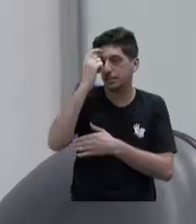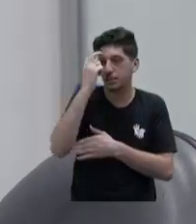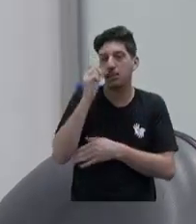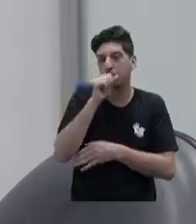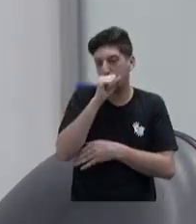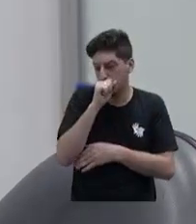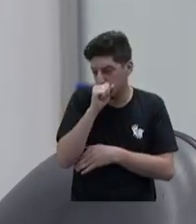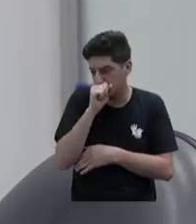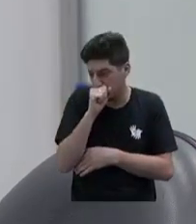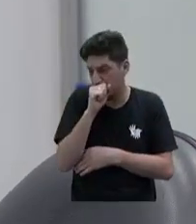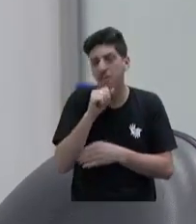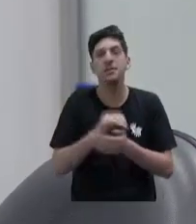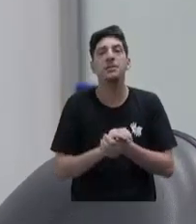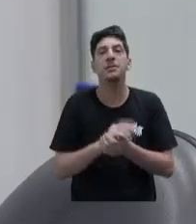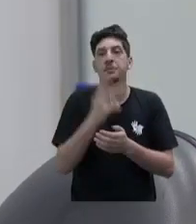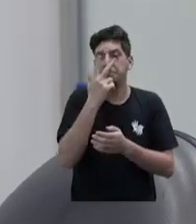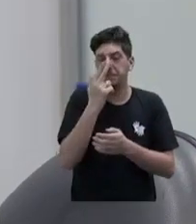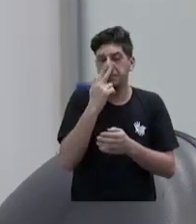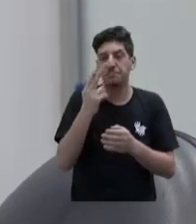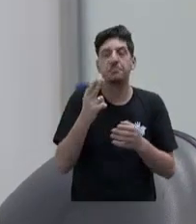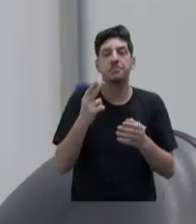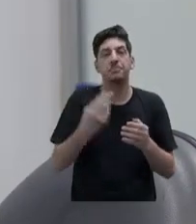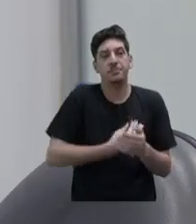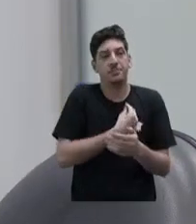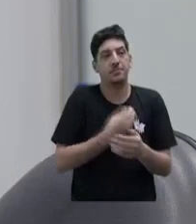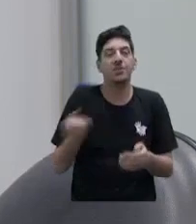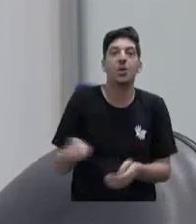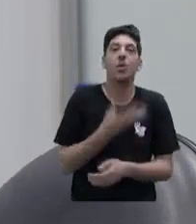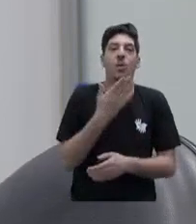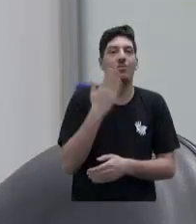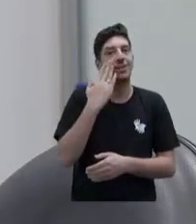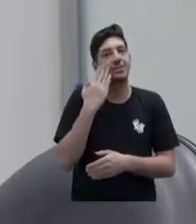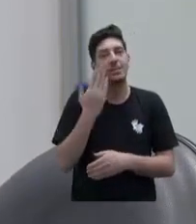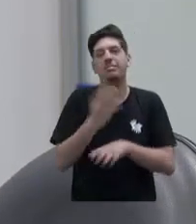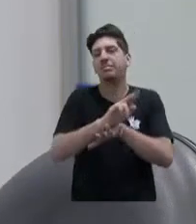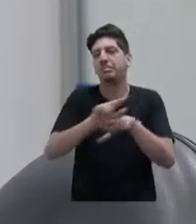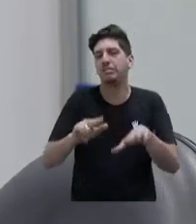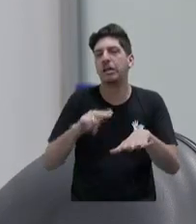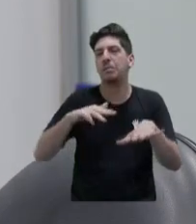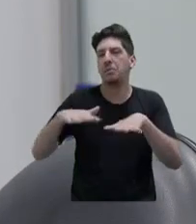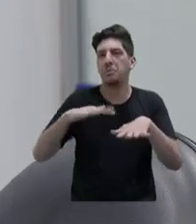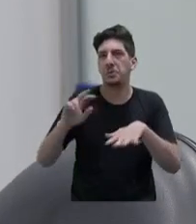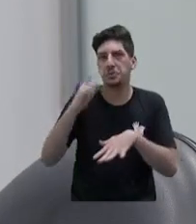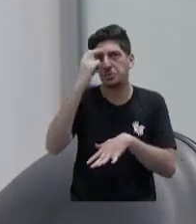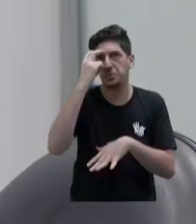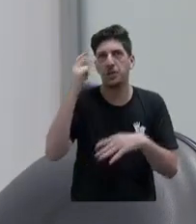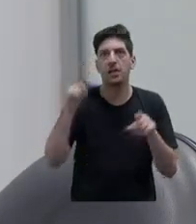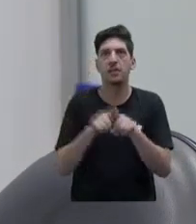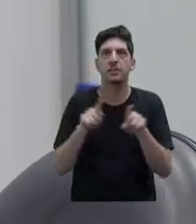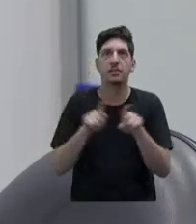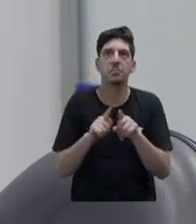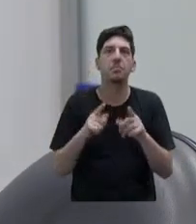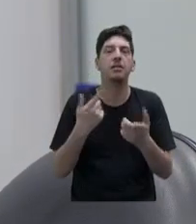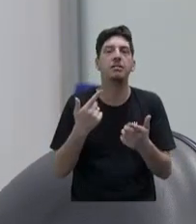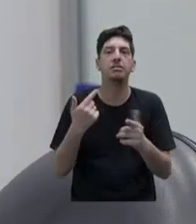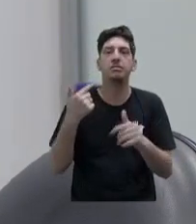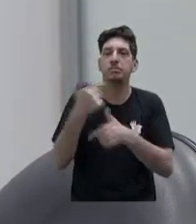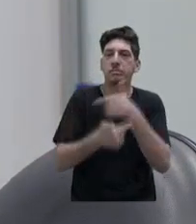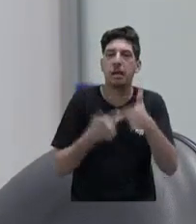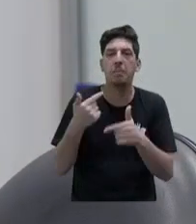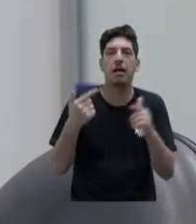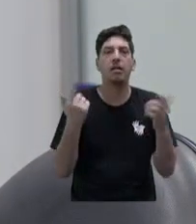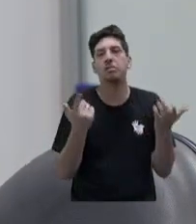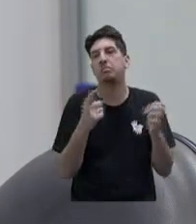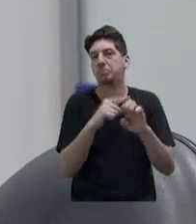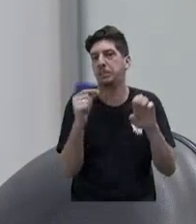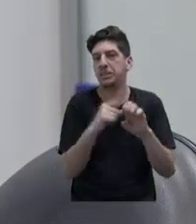e parece que com vida nova. A quantidade de movimentos culturais, de empreendimentos assim, culturais,